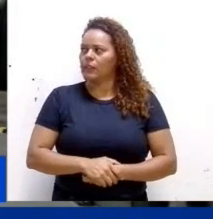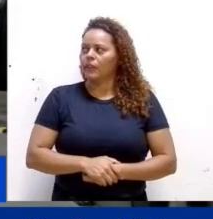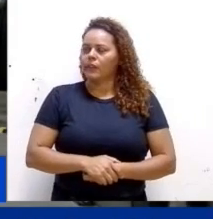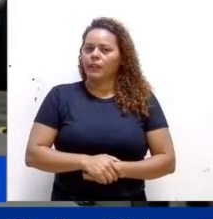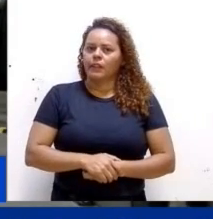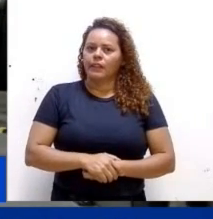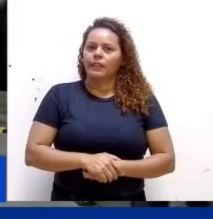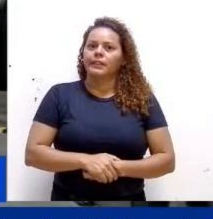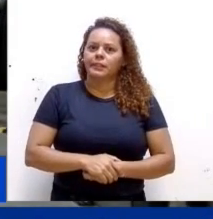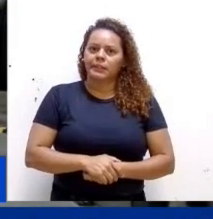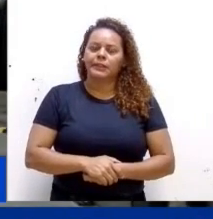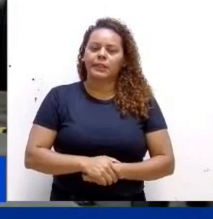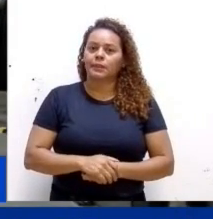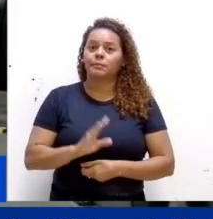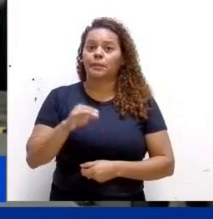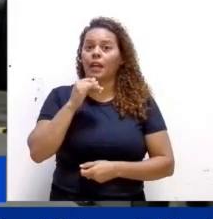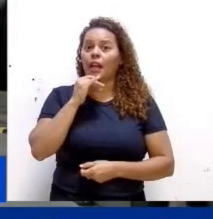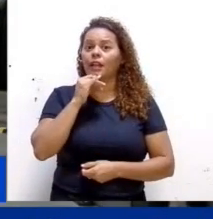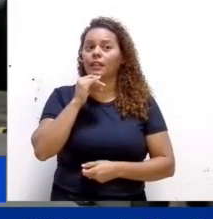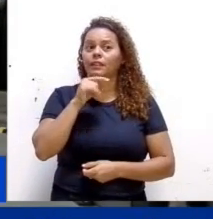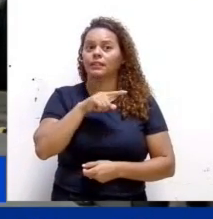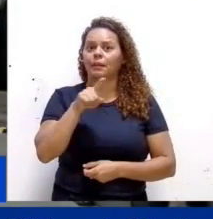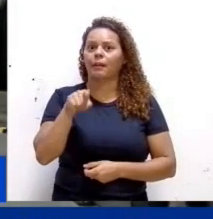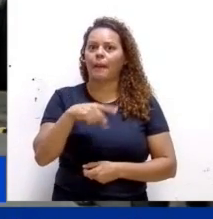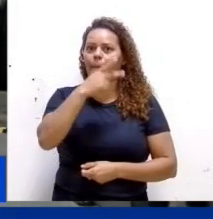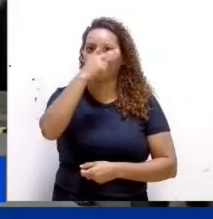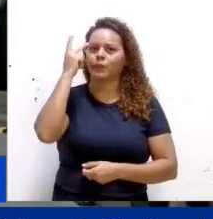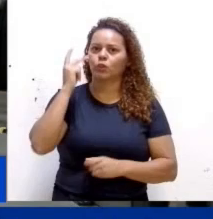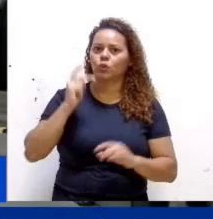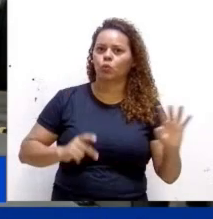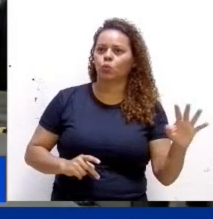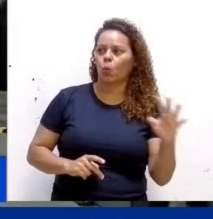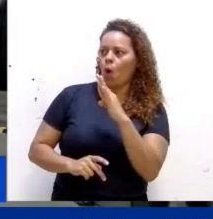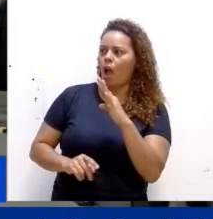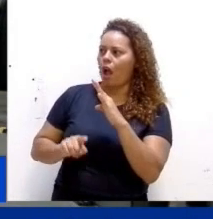o palestrante bairro, anda de um lado sabe, para o não, outro. Fulano é a mulher dele, é